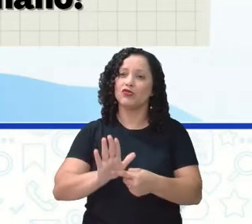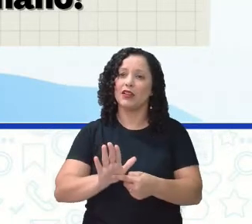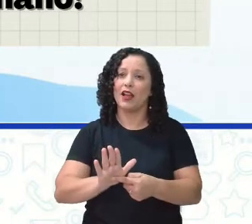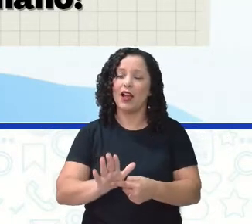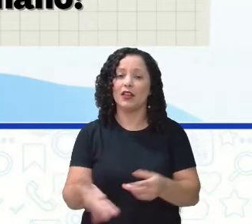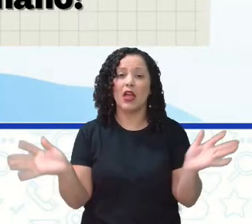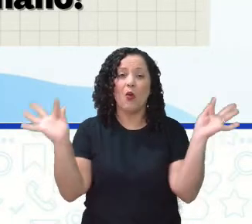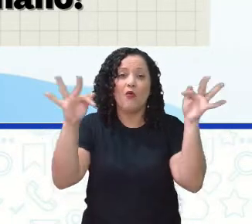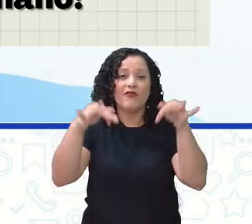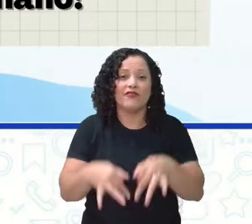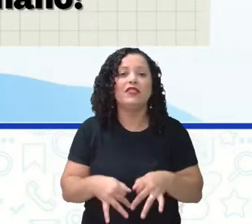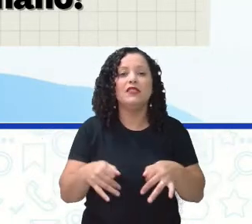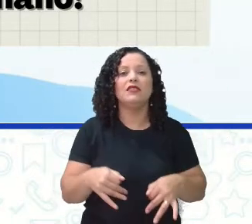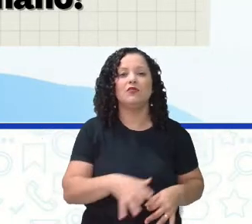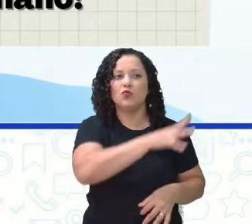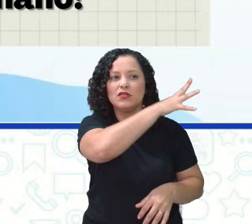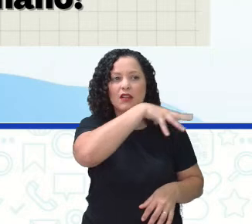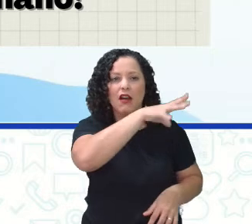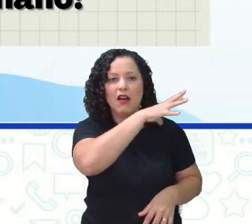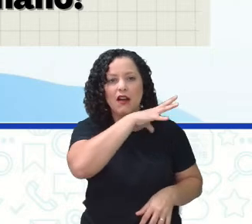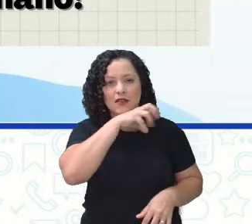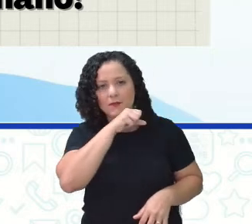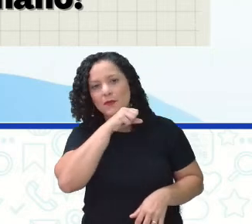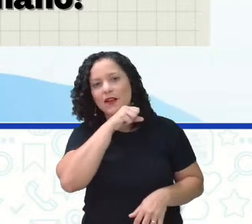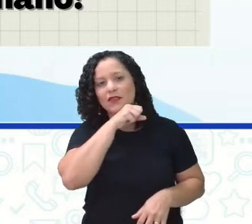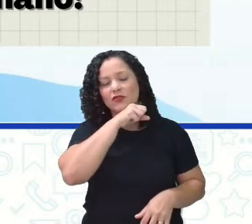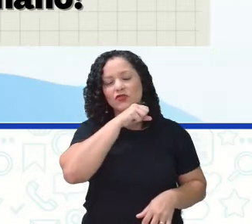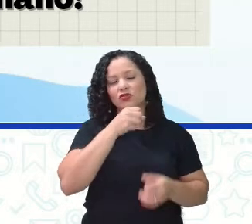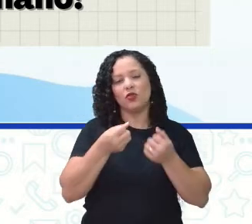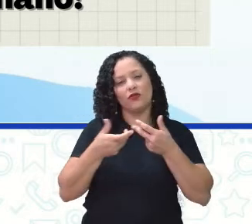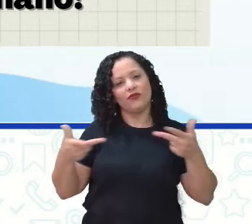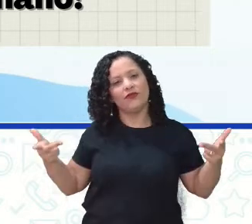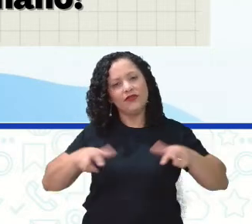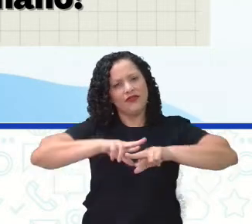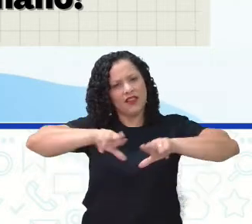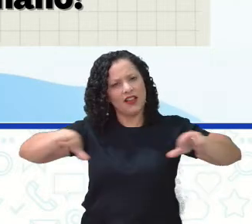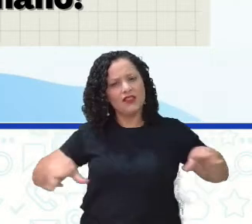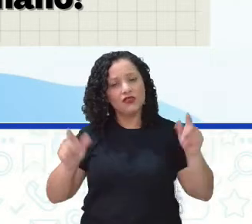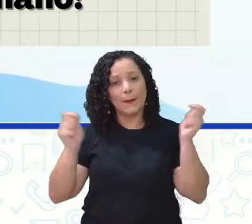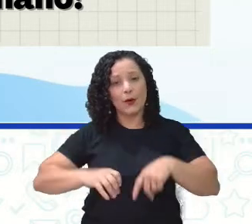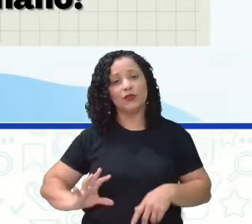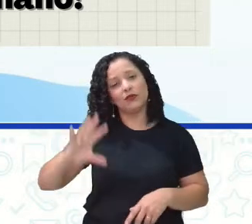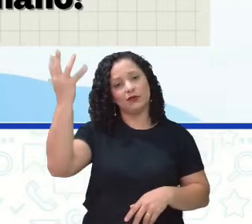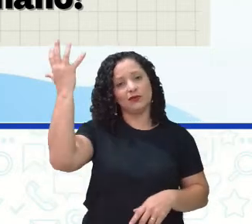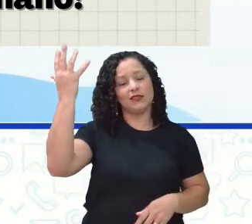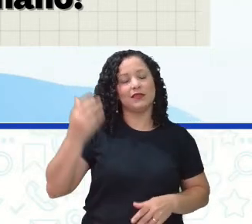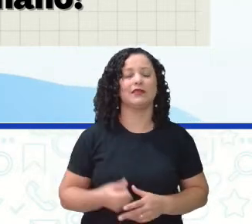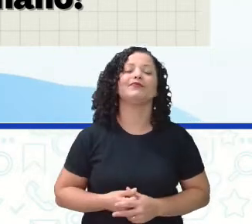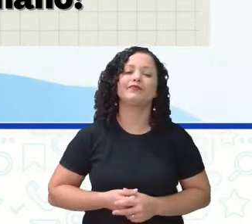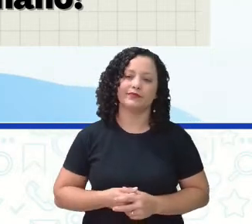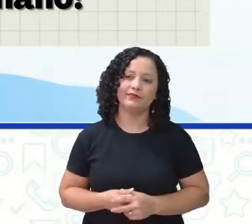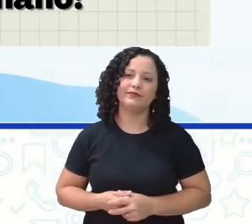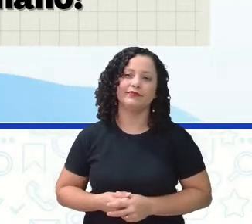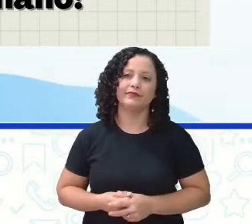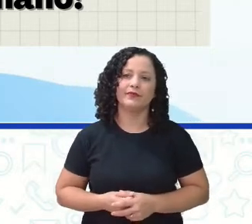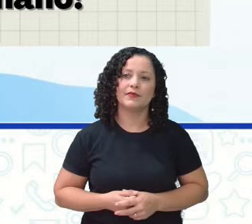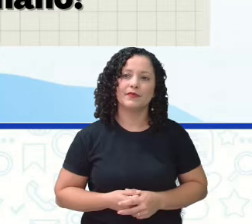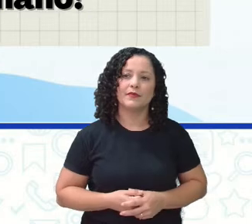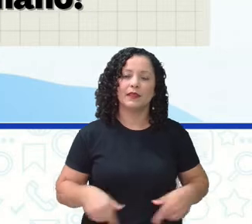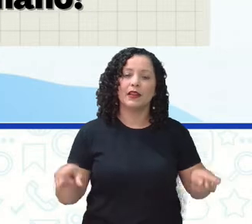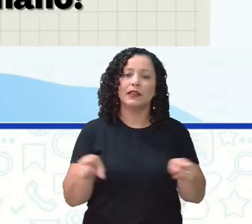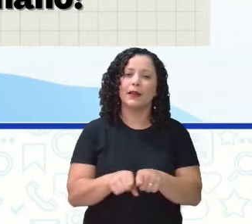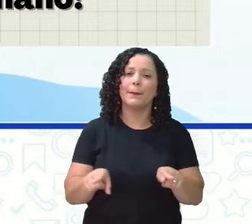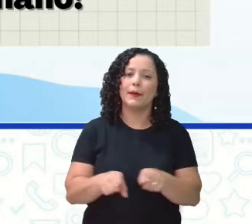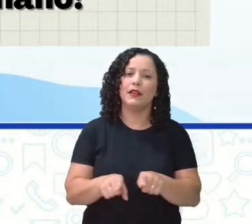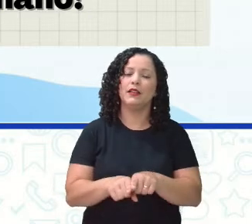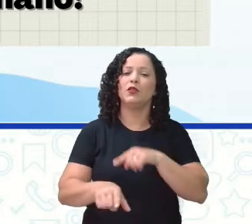pode decorrer por uma simples ordem natural, né? Uma evolução, um conjunto